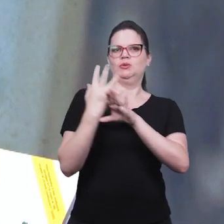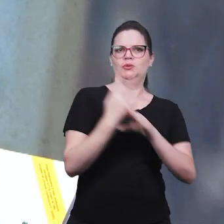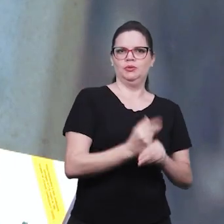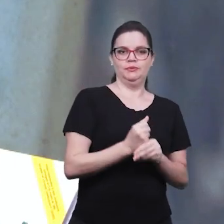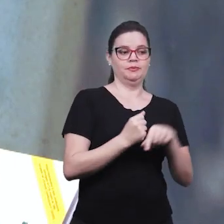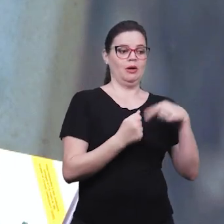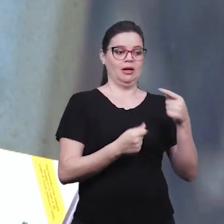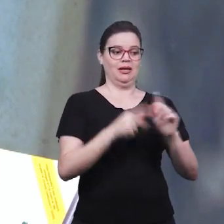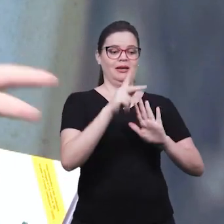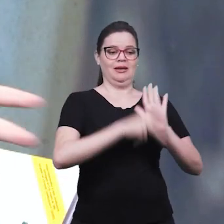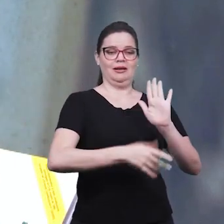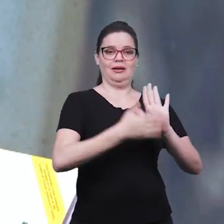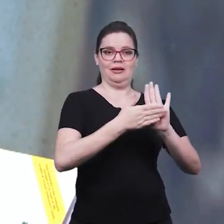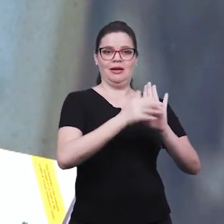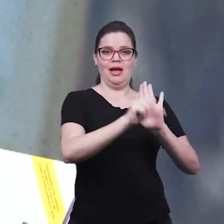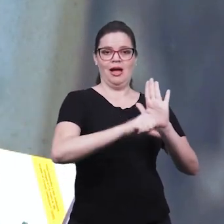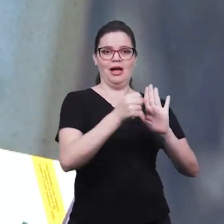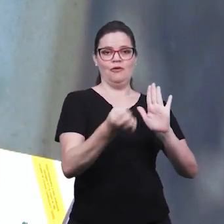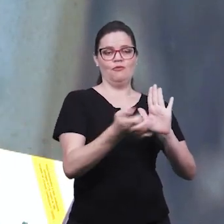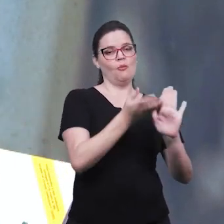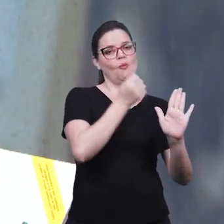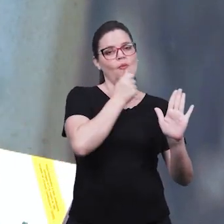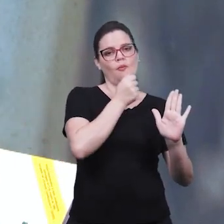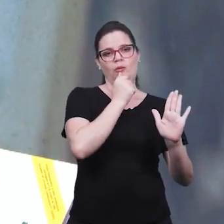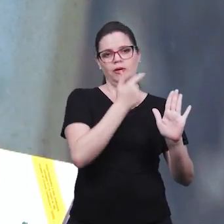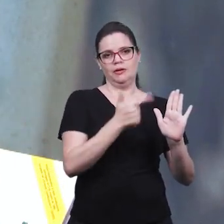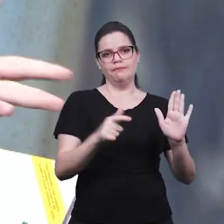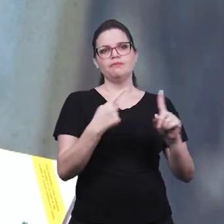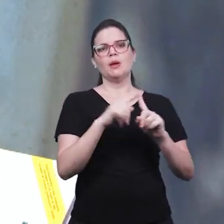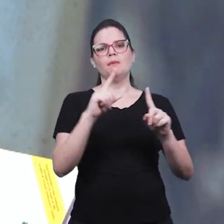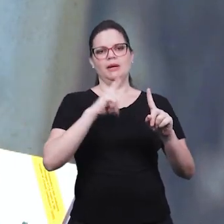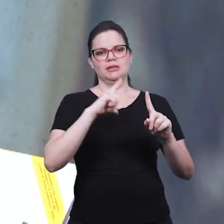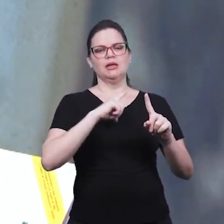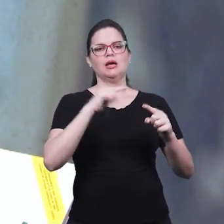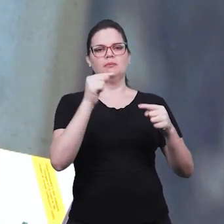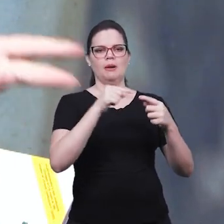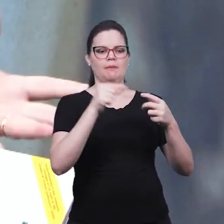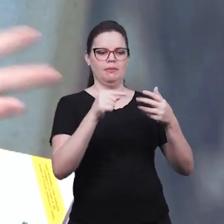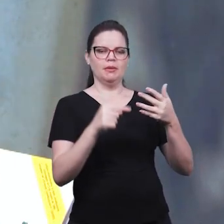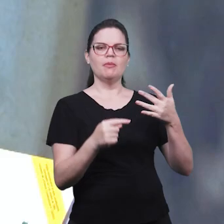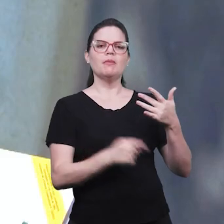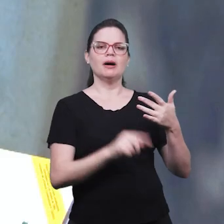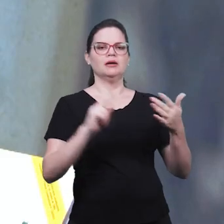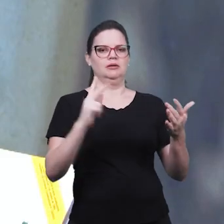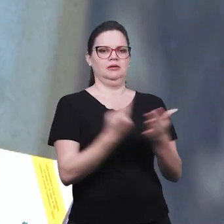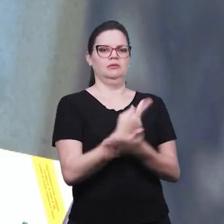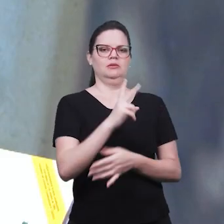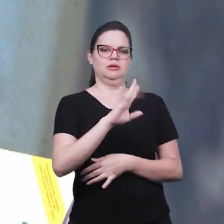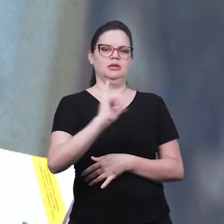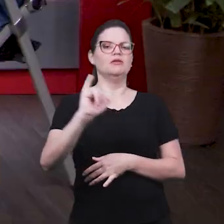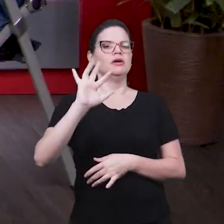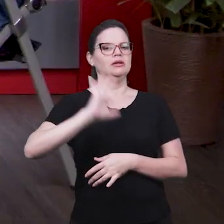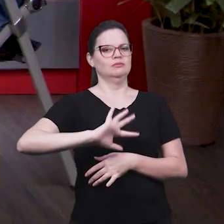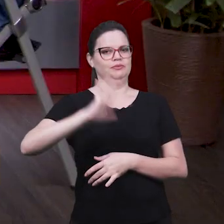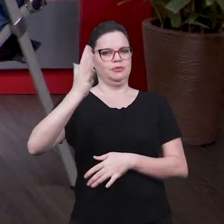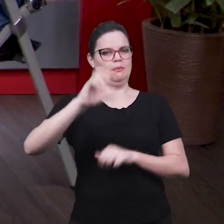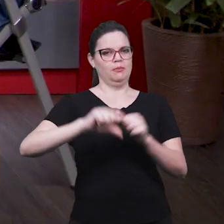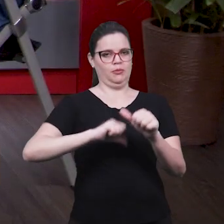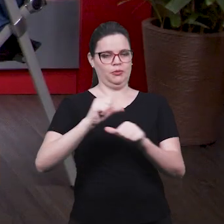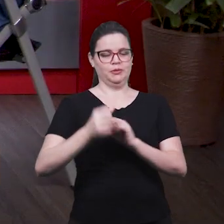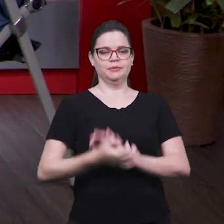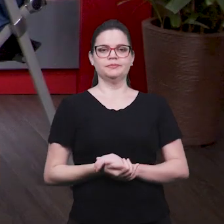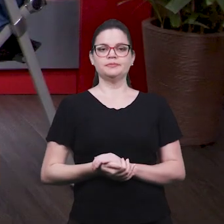no município, mas é um dos tópicos que provavelmente pode vir a acontecer, sim. Quais seriam